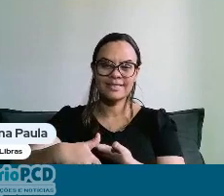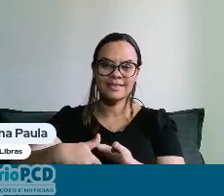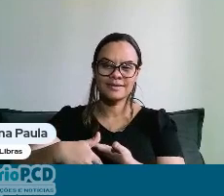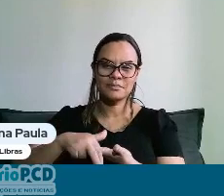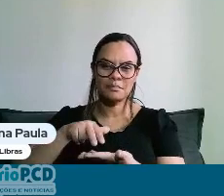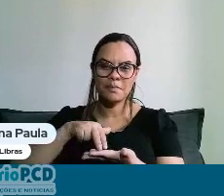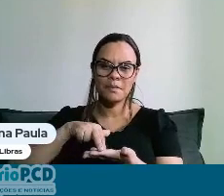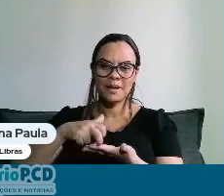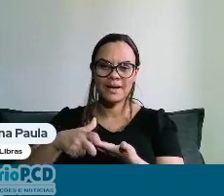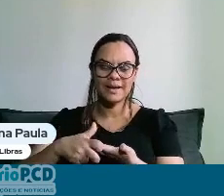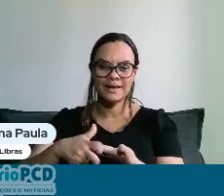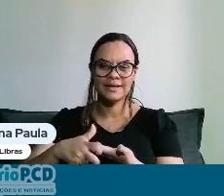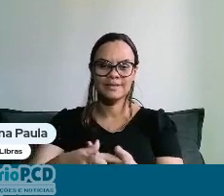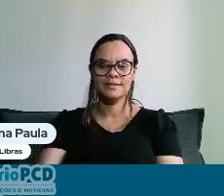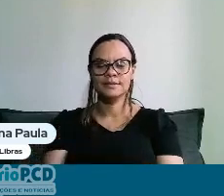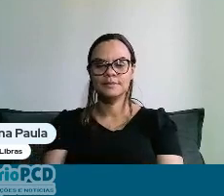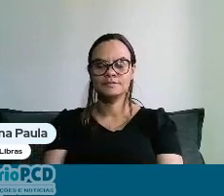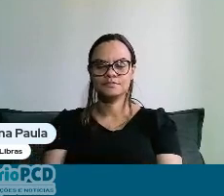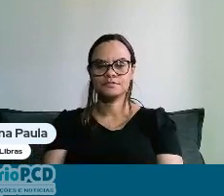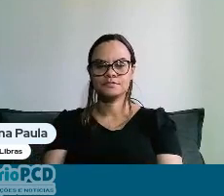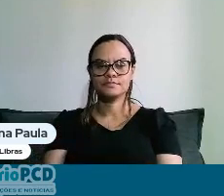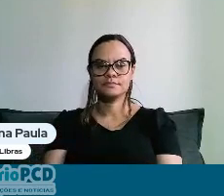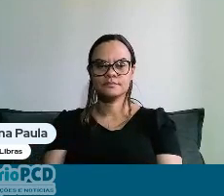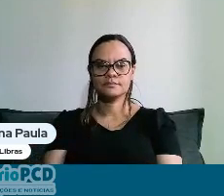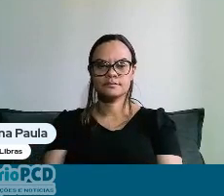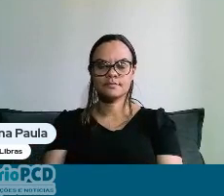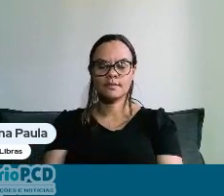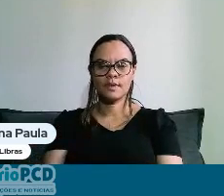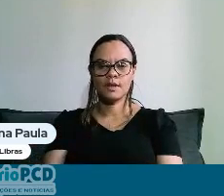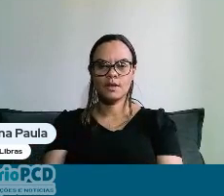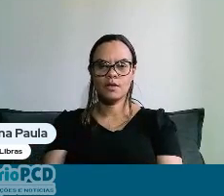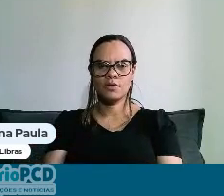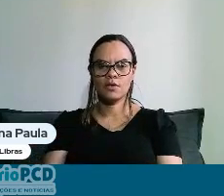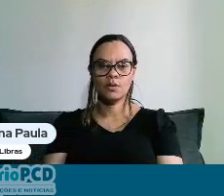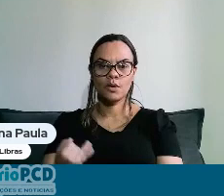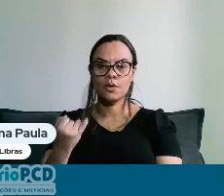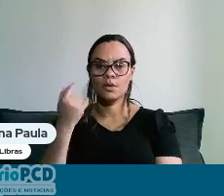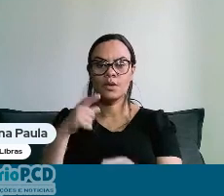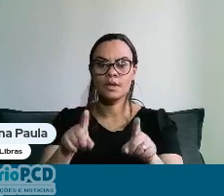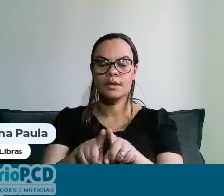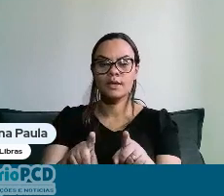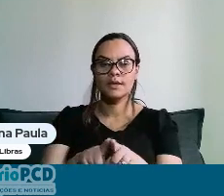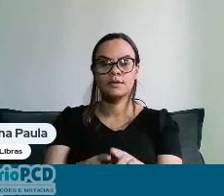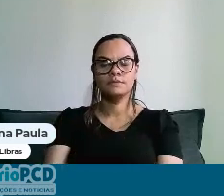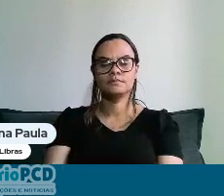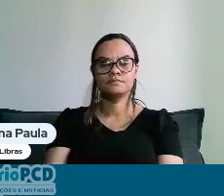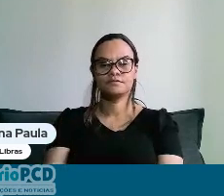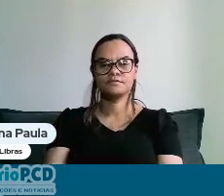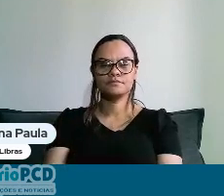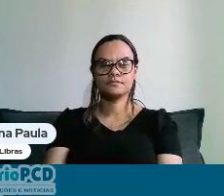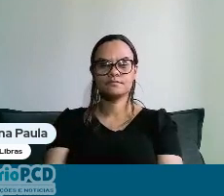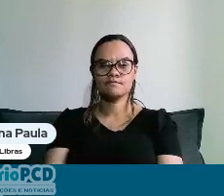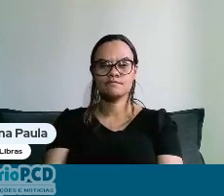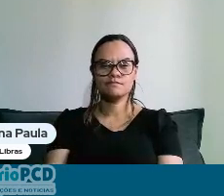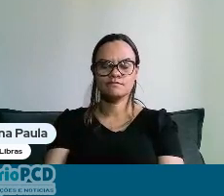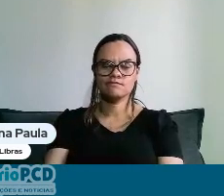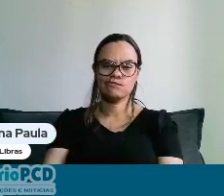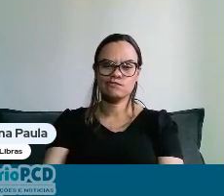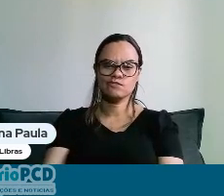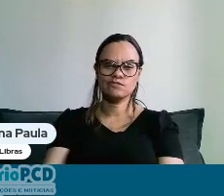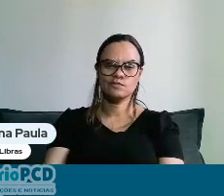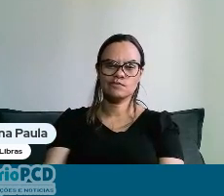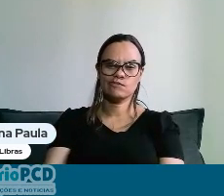aí são sinais e indícios de doenças ósseas, né? É importante também ressaltar aquilo que eu falei para vocês, a questão,